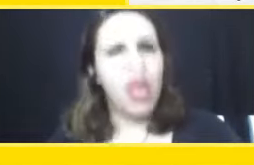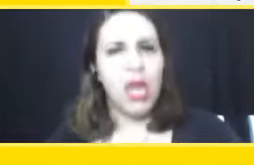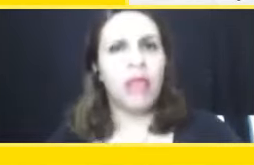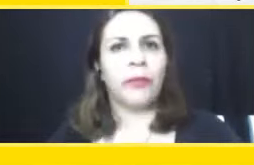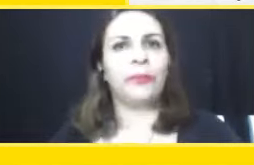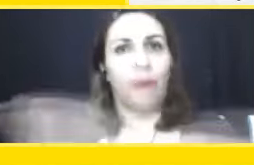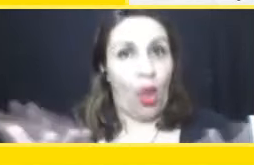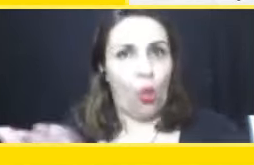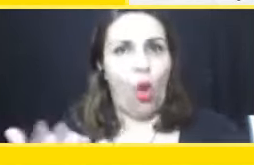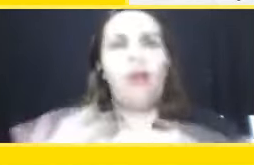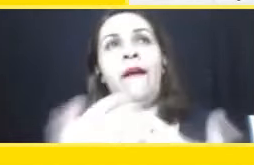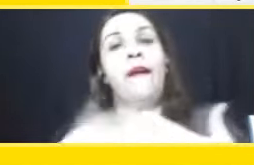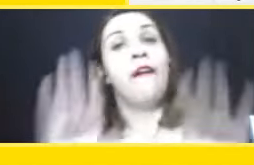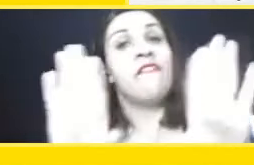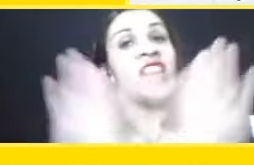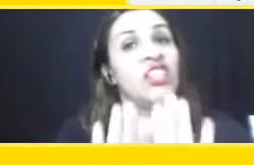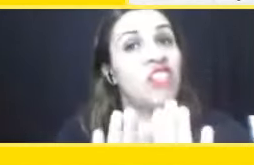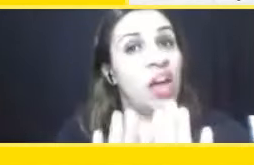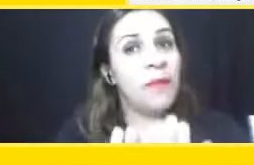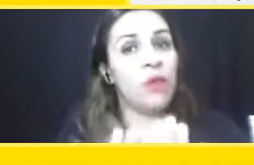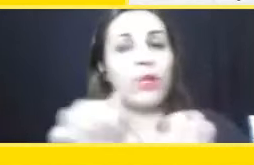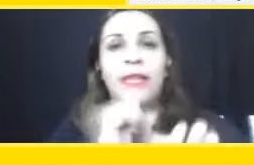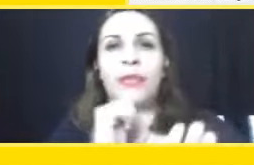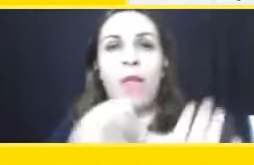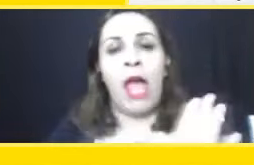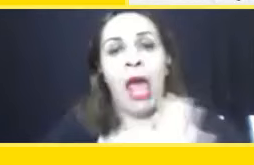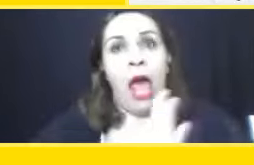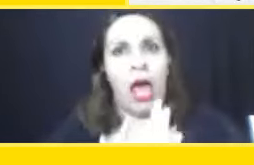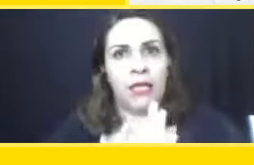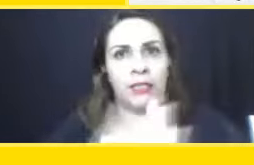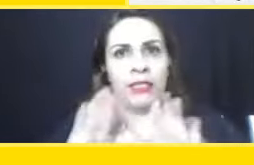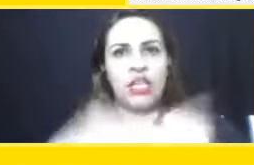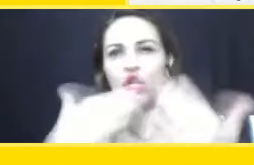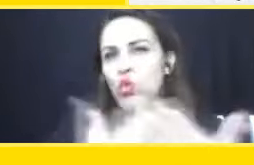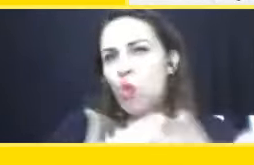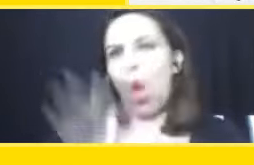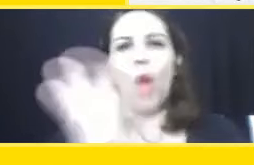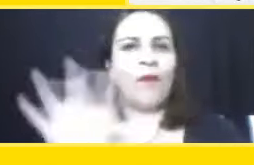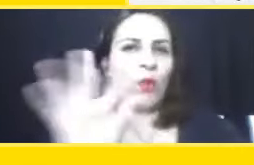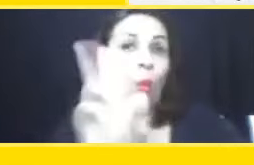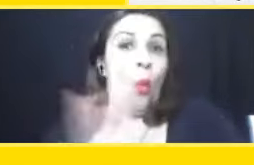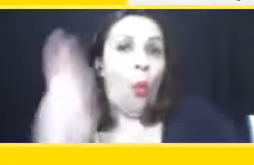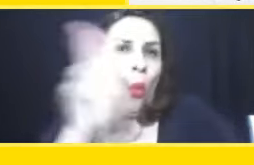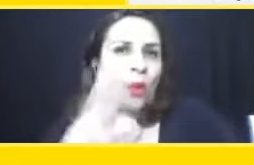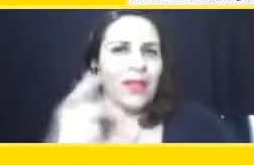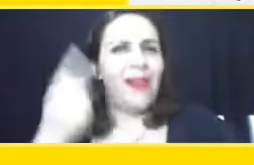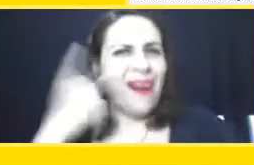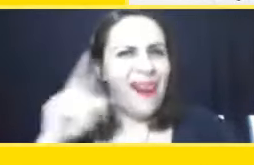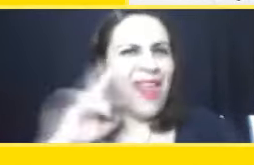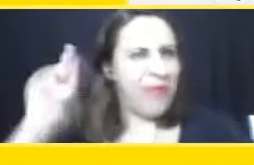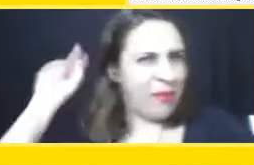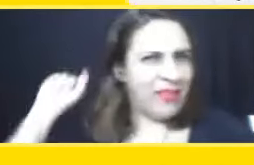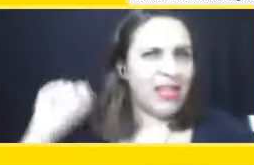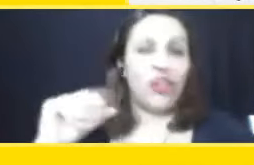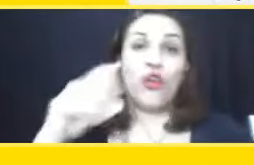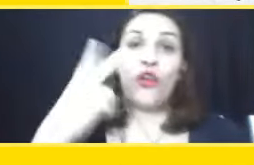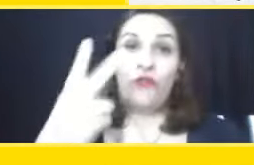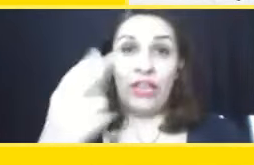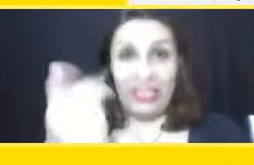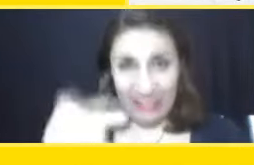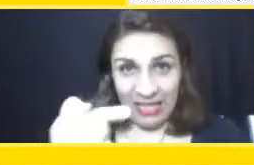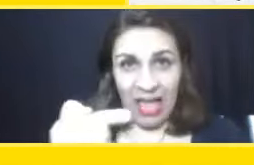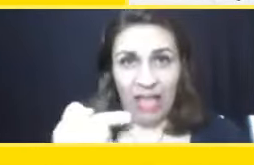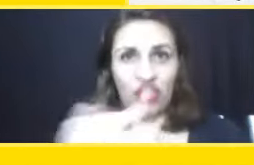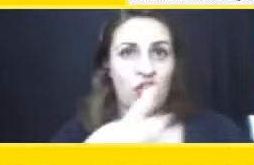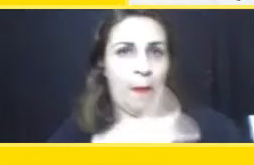Agora, antes era para abrir as escolas, faculdades e universidades, dia 27, a rede particular,